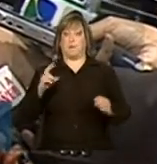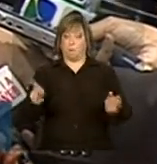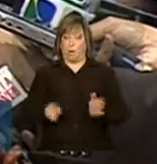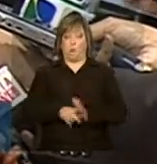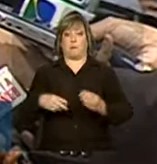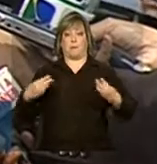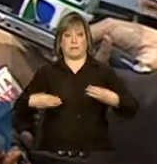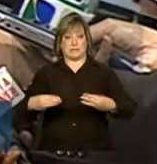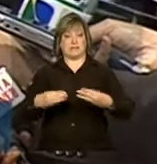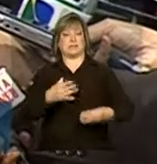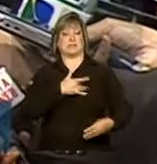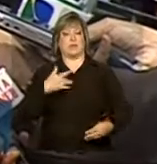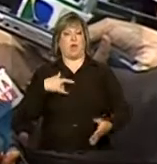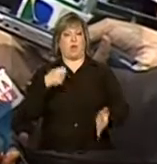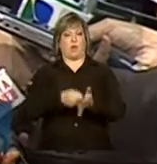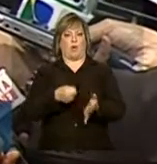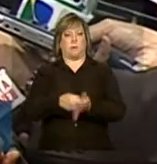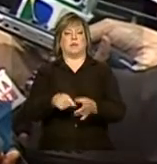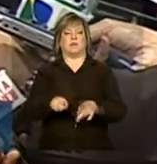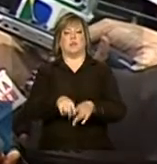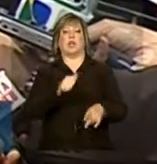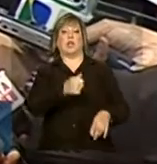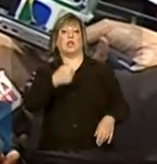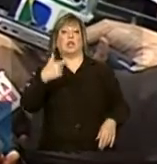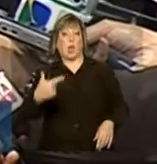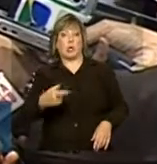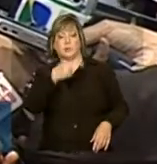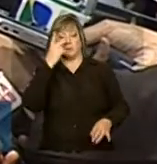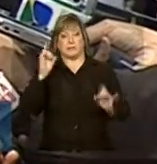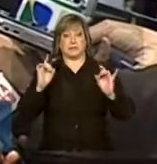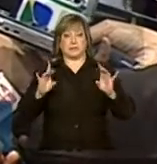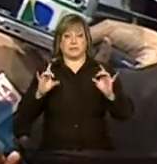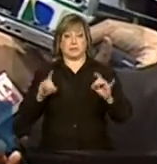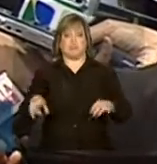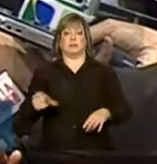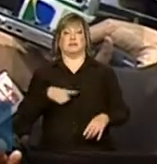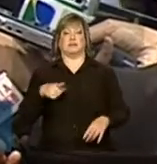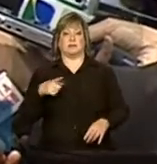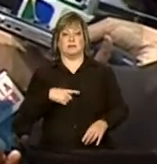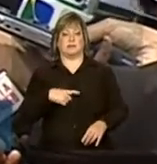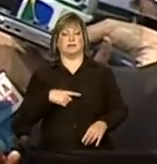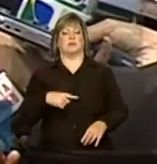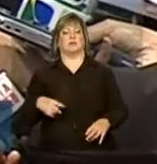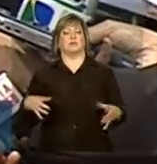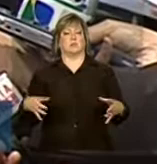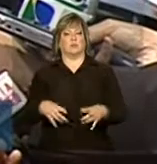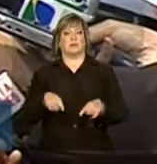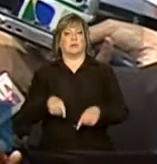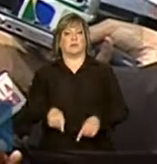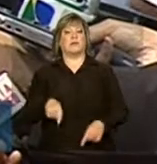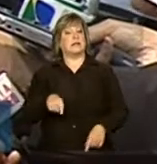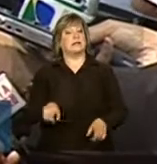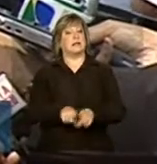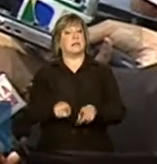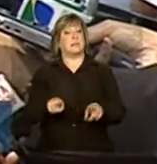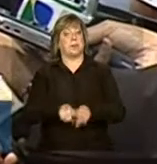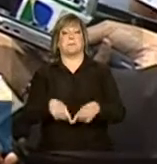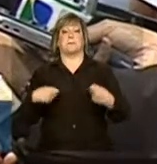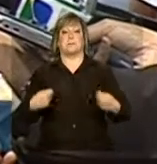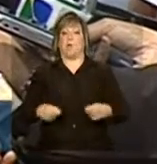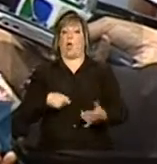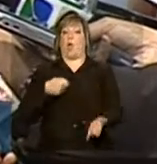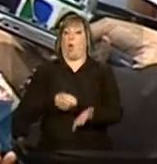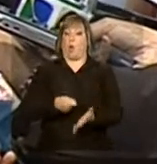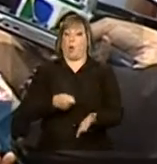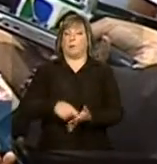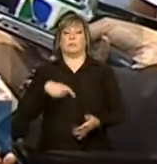Saúde e acordo dos especialistas, e na própria consulta pública isso ficou bem consolidado, que isso também tem que ser